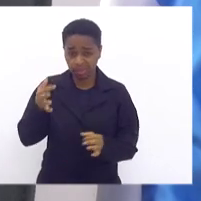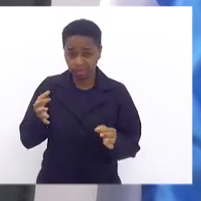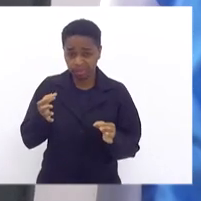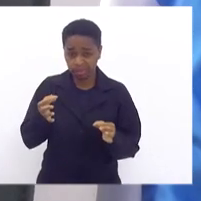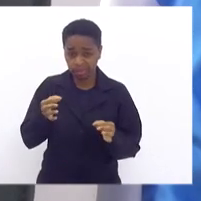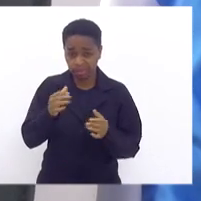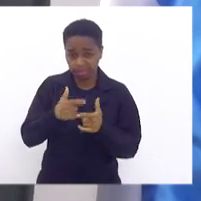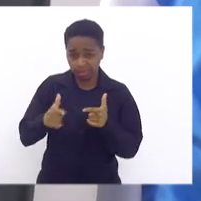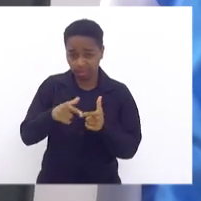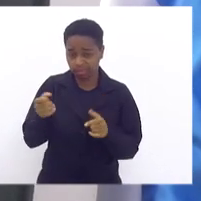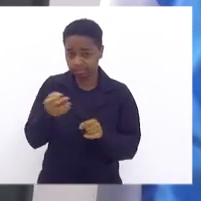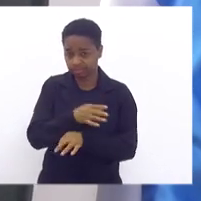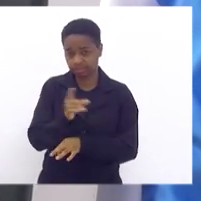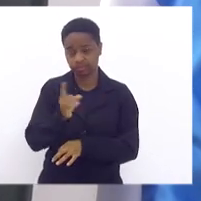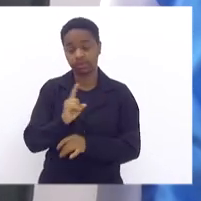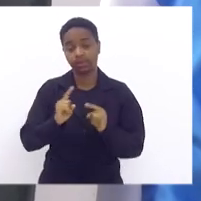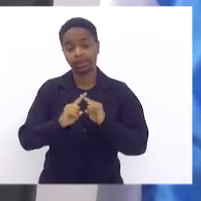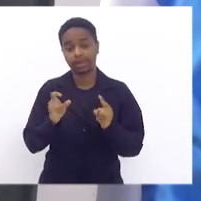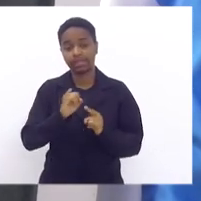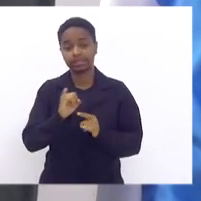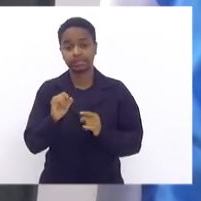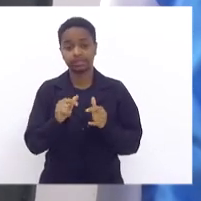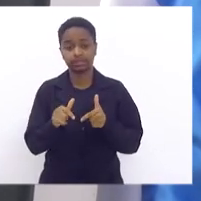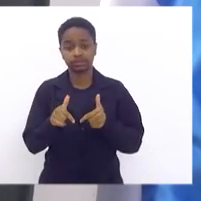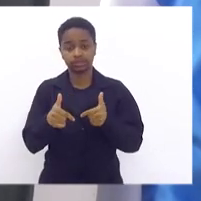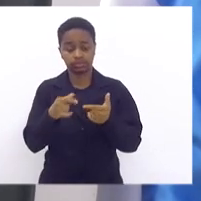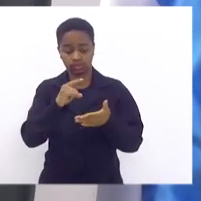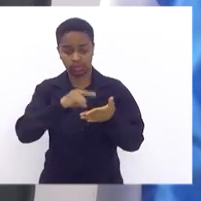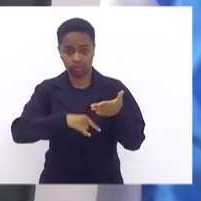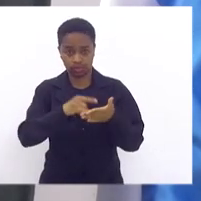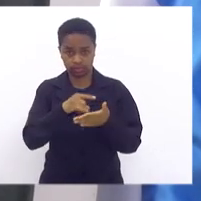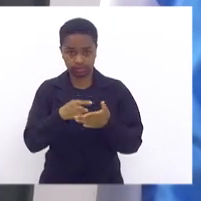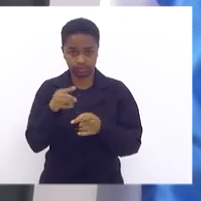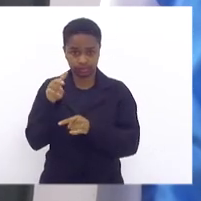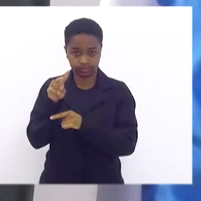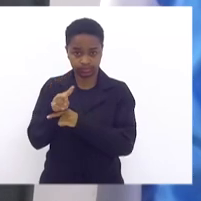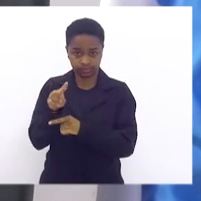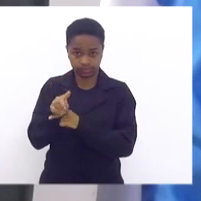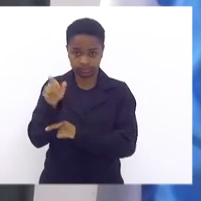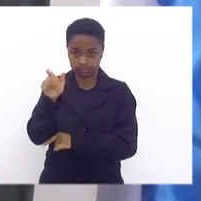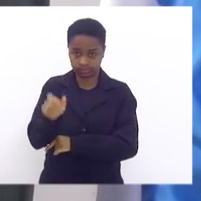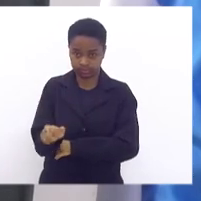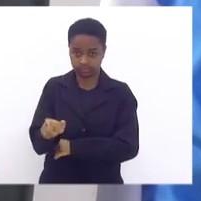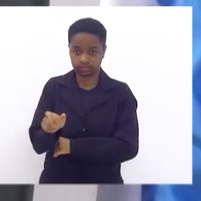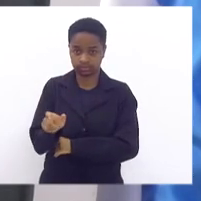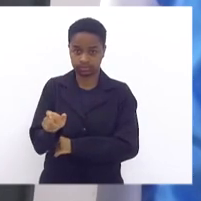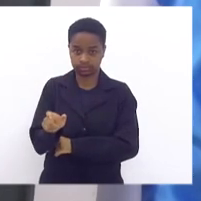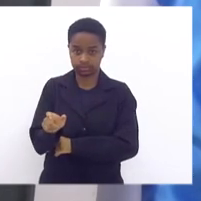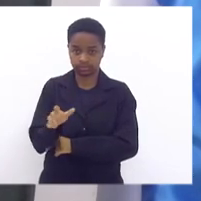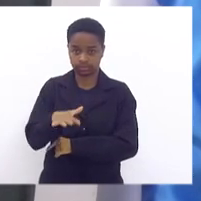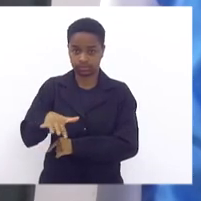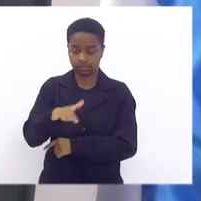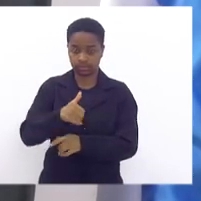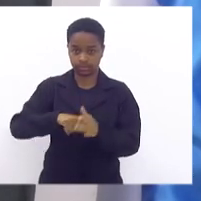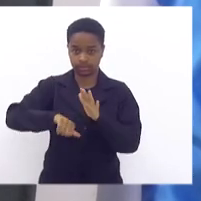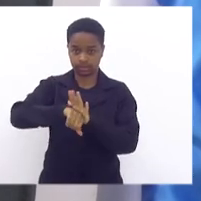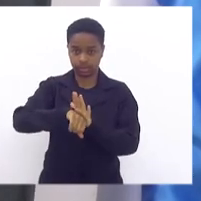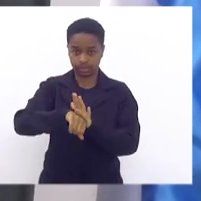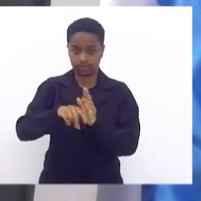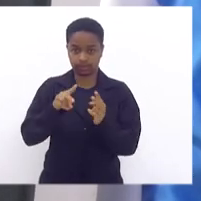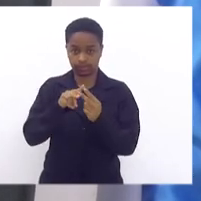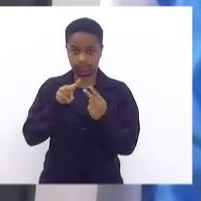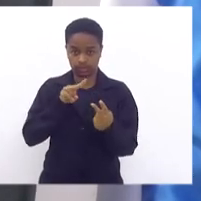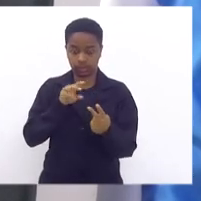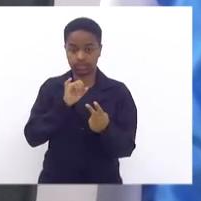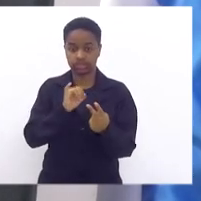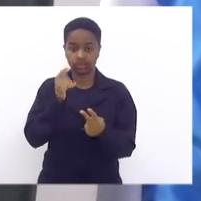a medida protetiva específica, uma medida protetiva específica para o crime cibernético, poderia